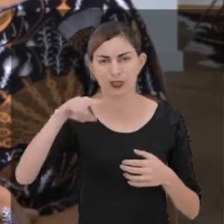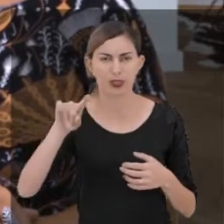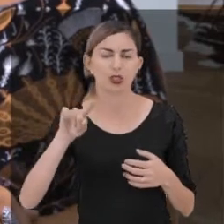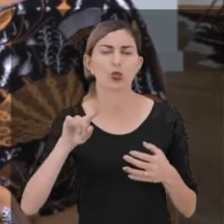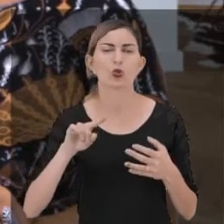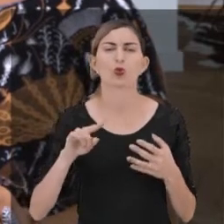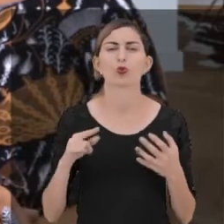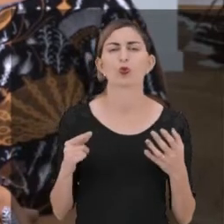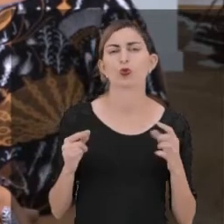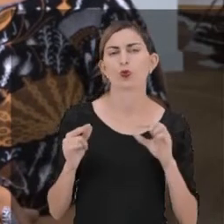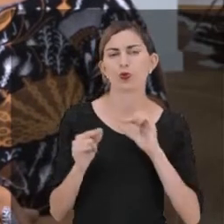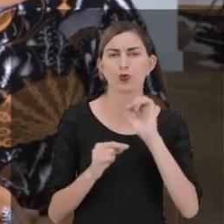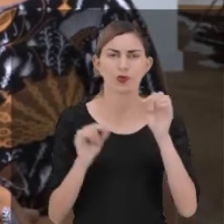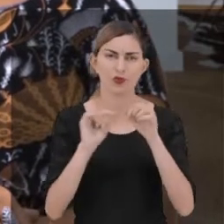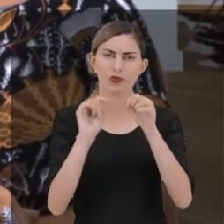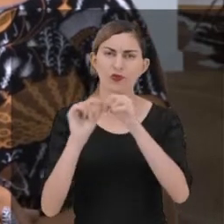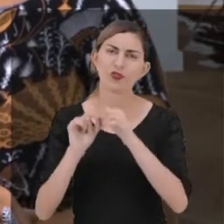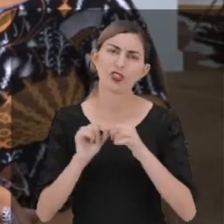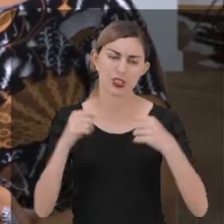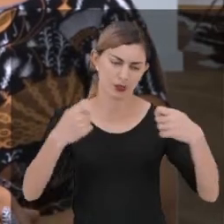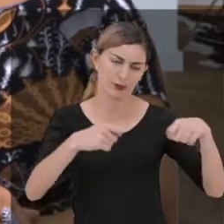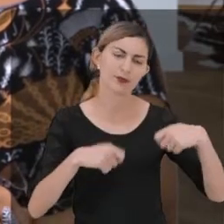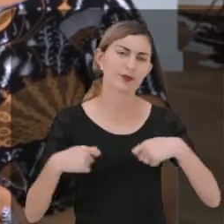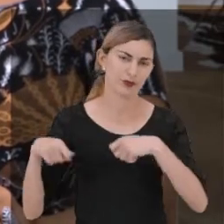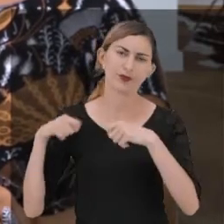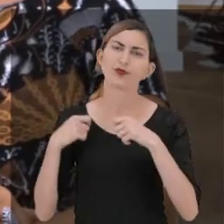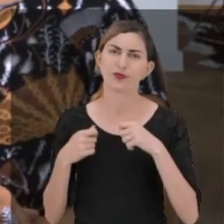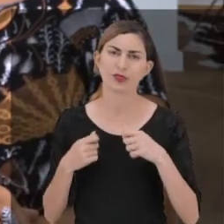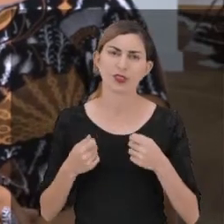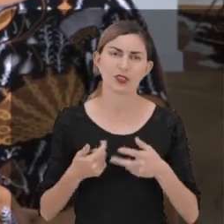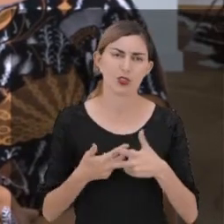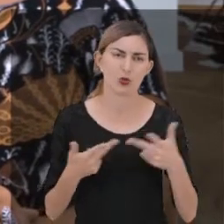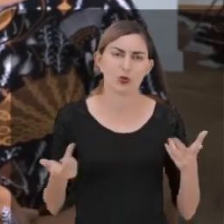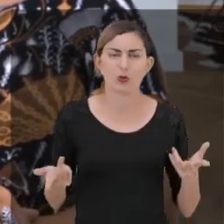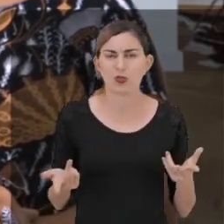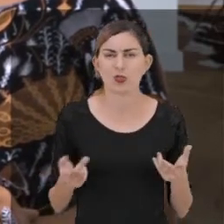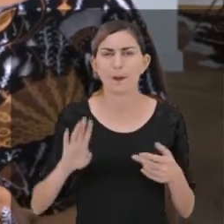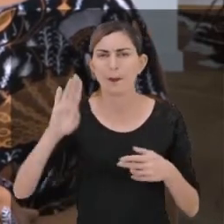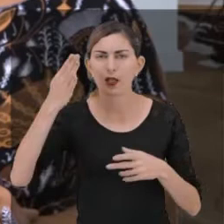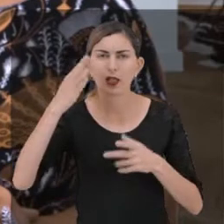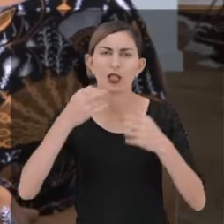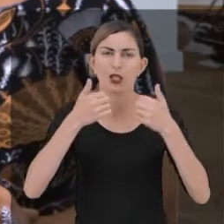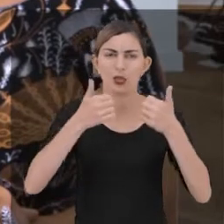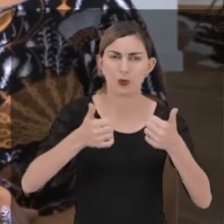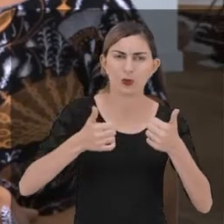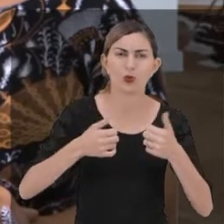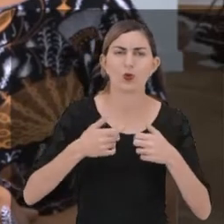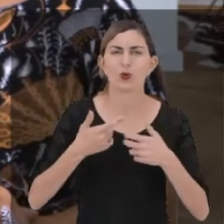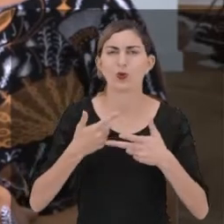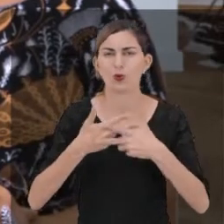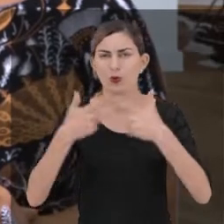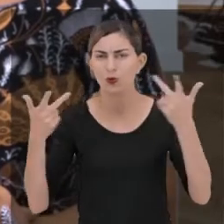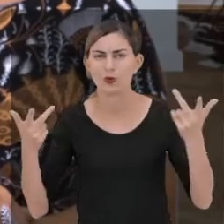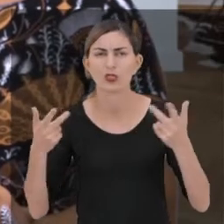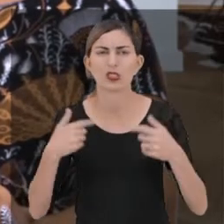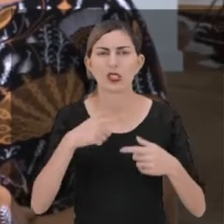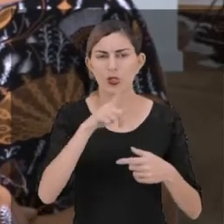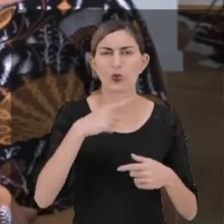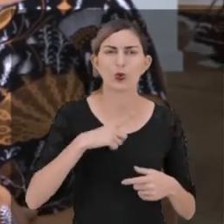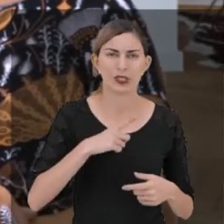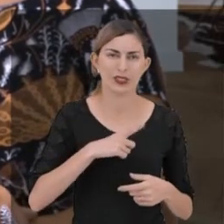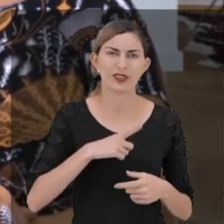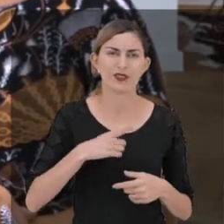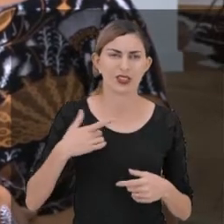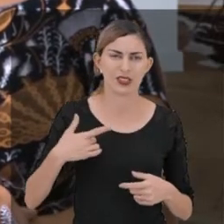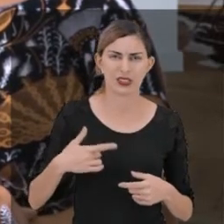de fazer suas necessidades fisiológicas. Eu, Silvia, tive a infelicidade